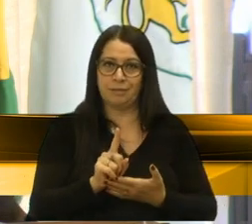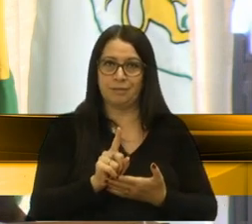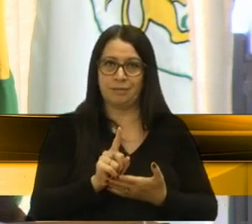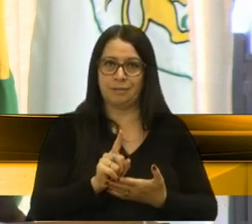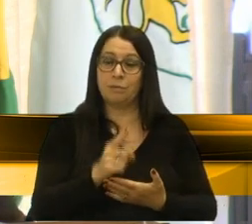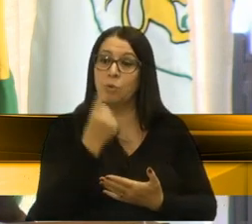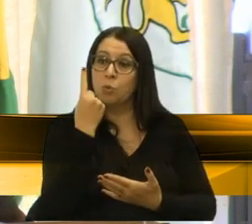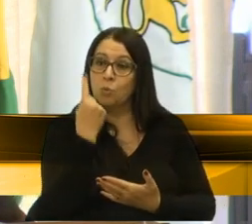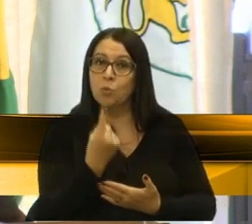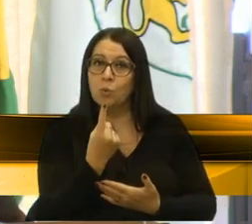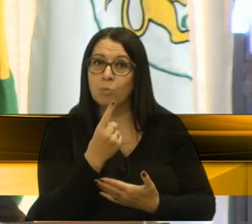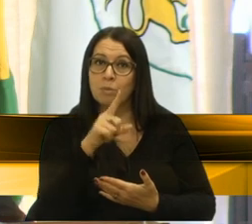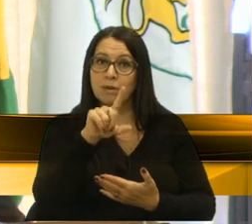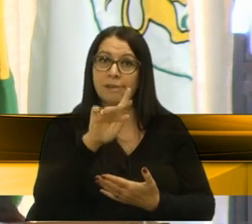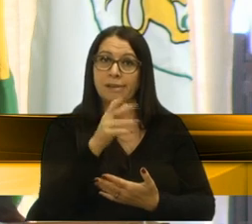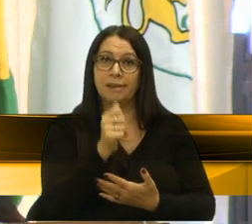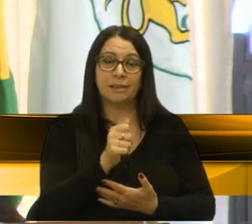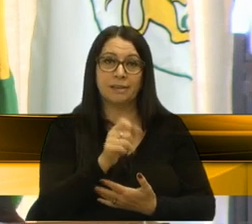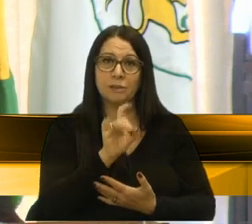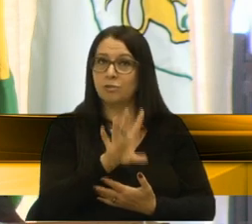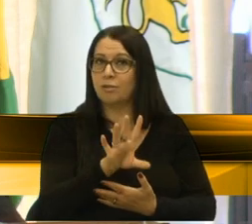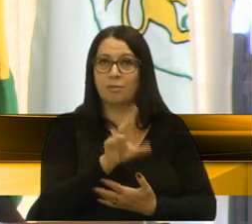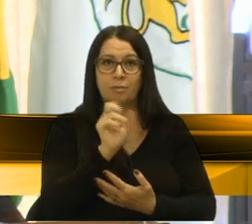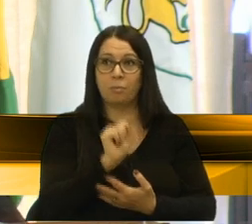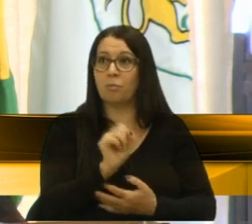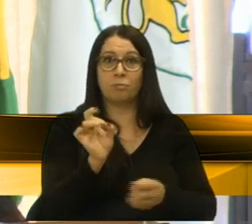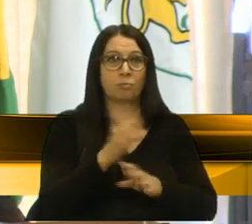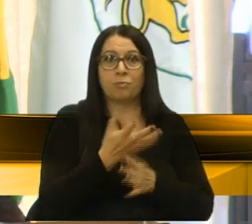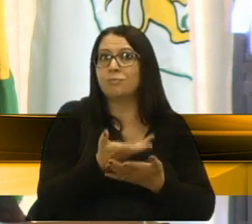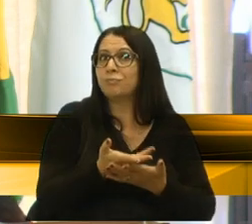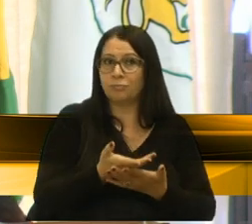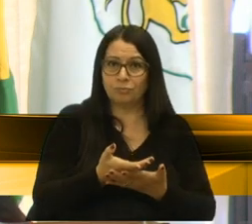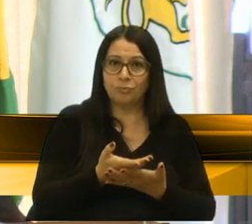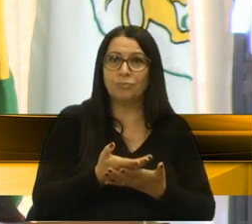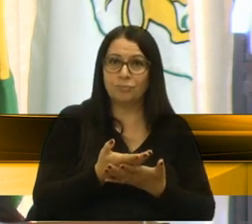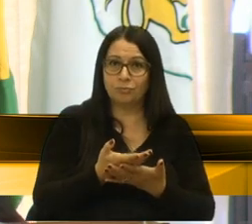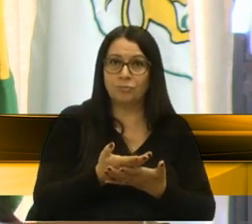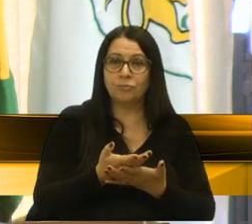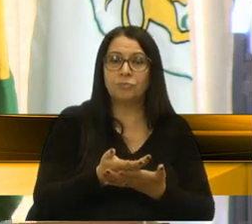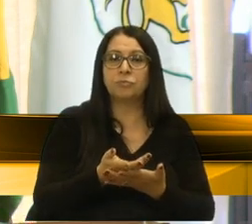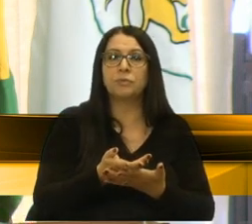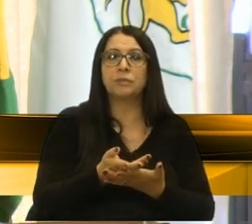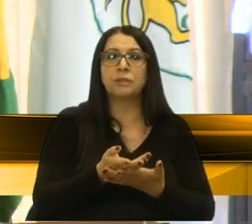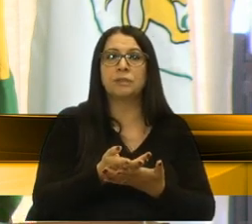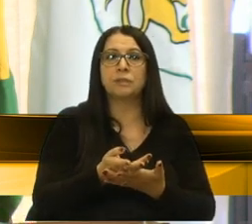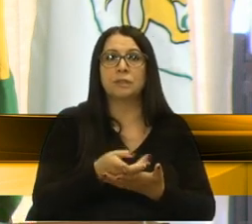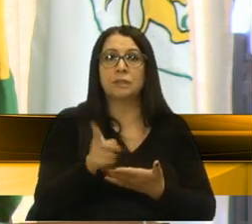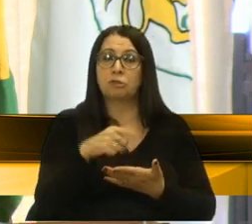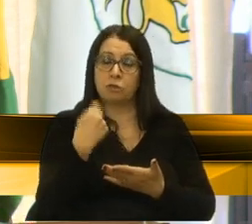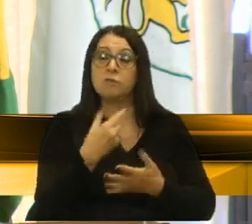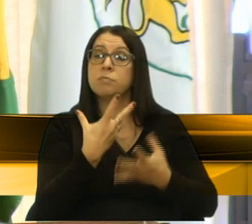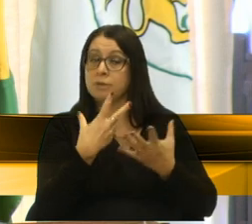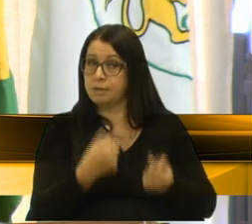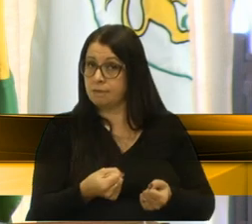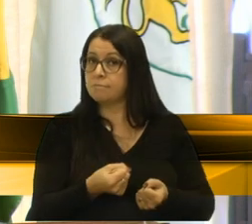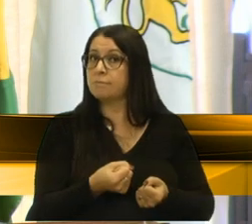Basta uma linha só, pronto, é suficiente. E vamos admitir,